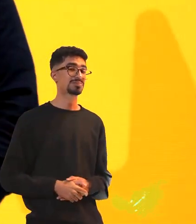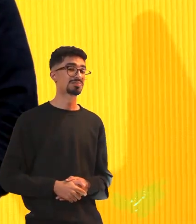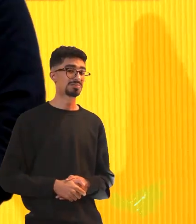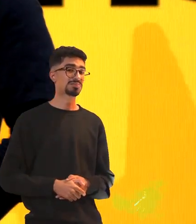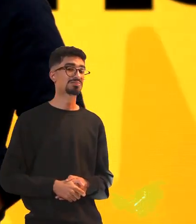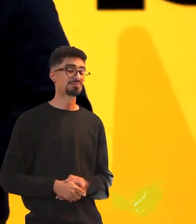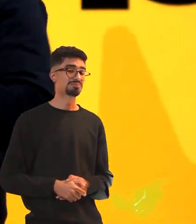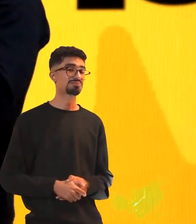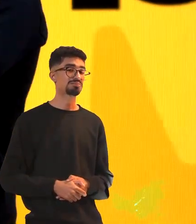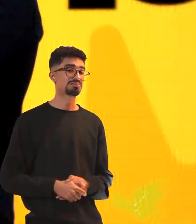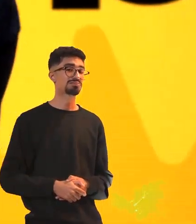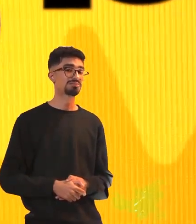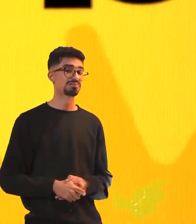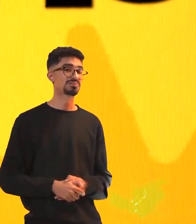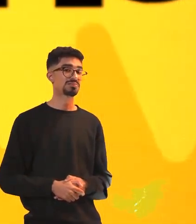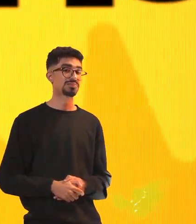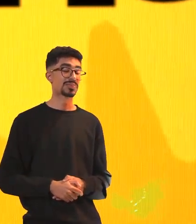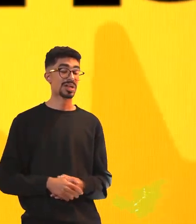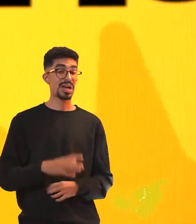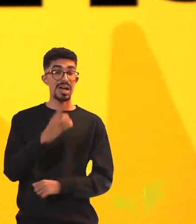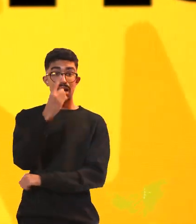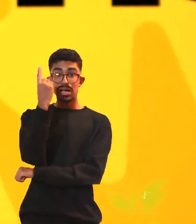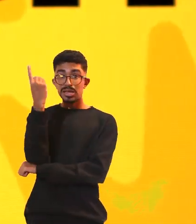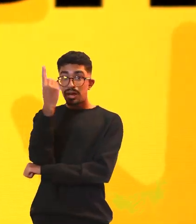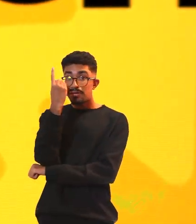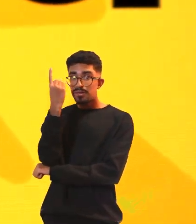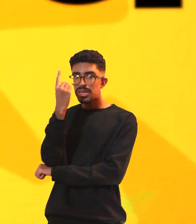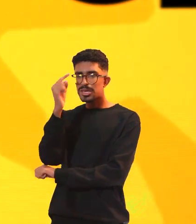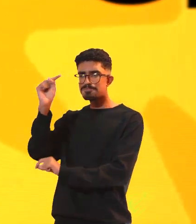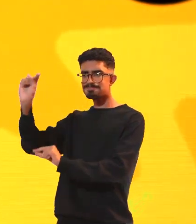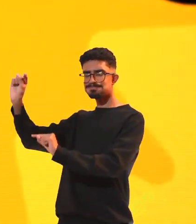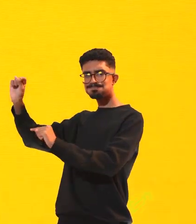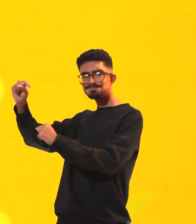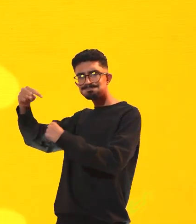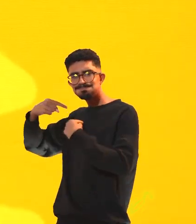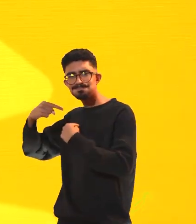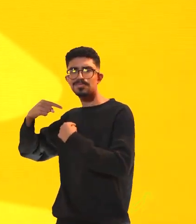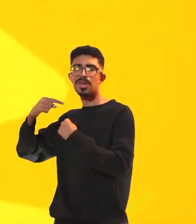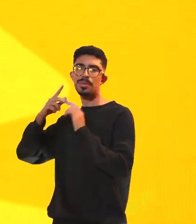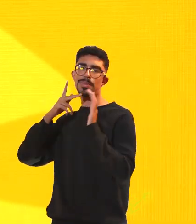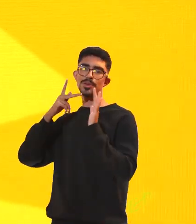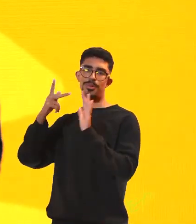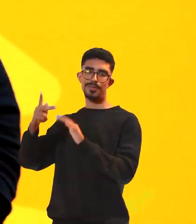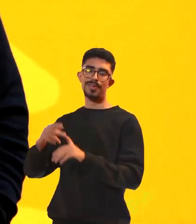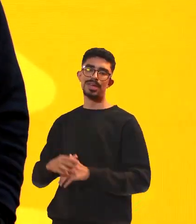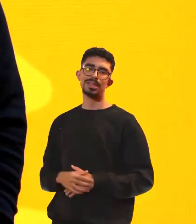Davi é confrontado pelo profeta Natã, com o seu erro, com o seu pecado que ele achou que tinha enterrado.